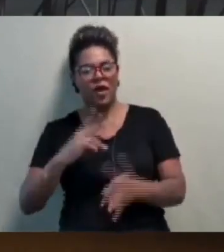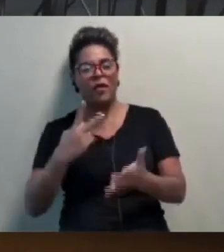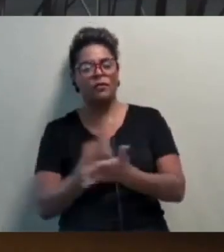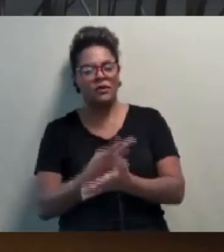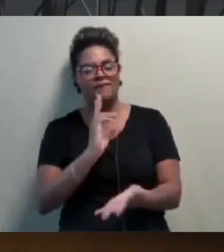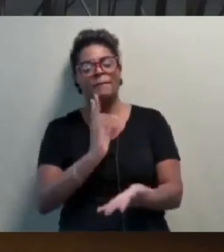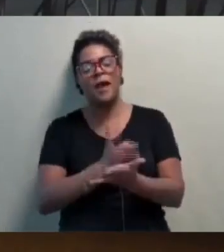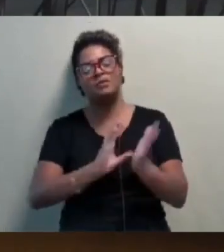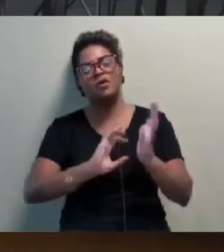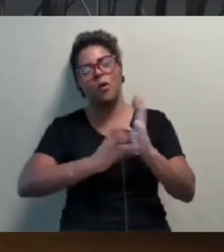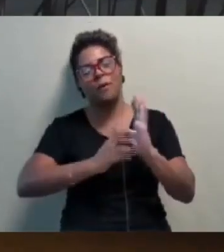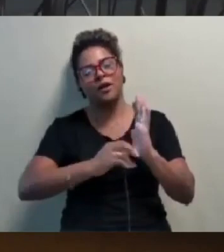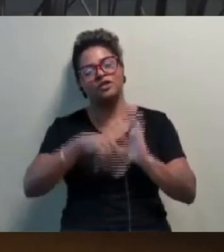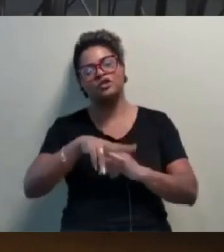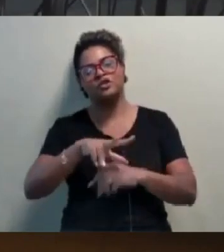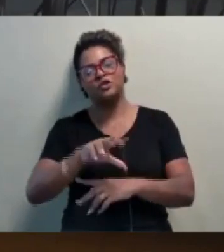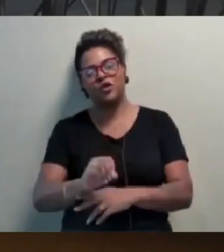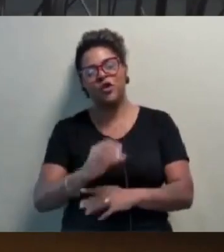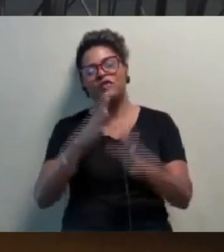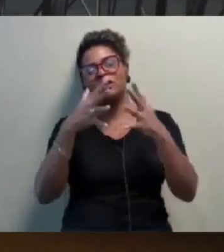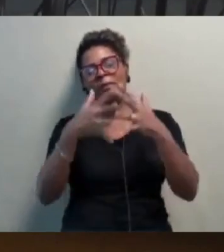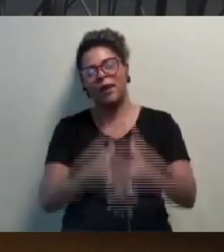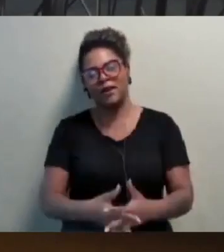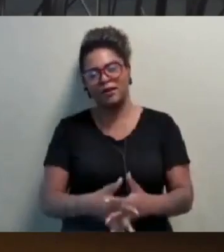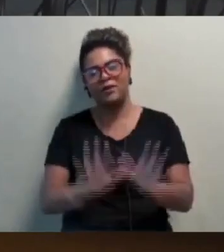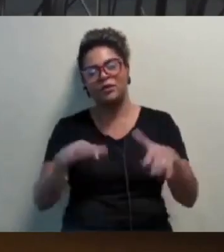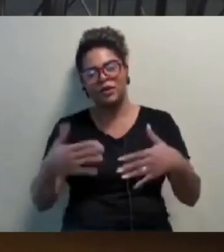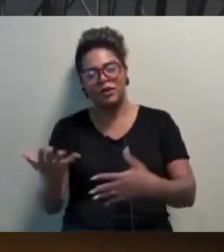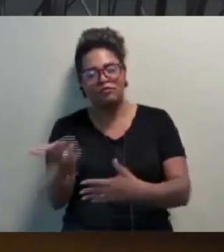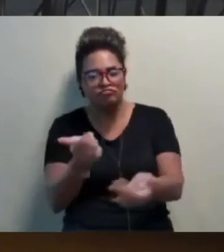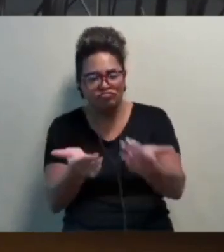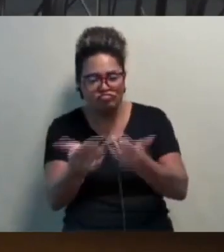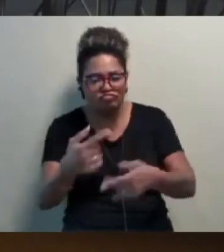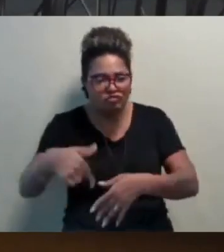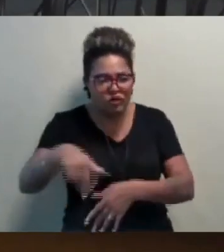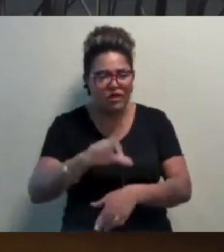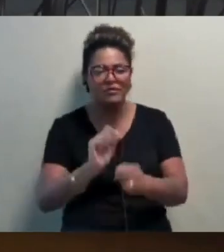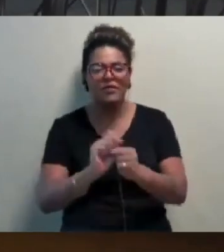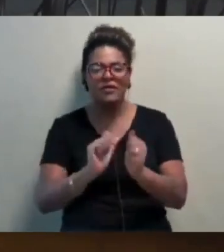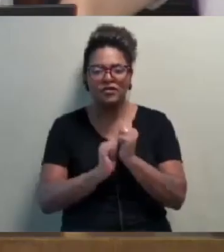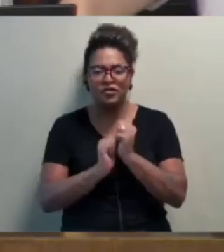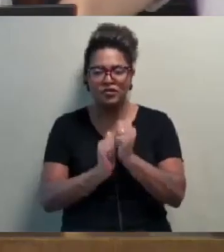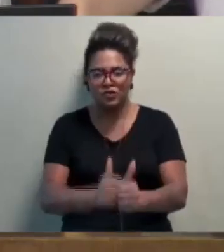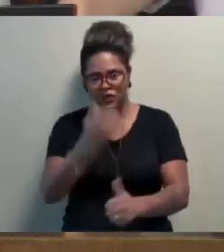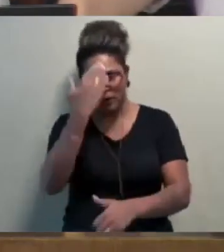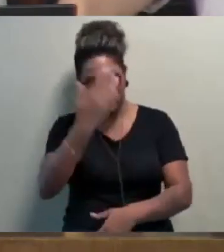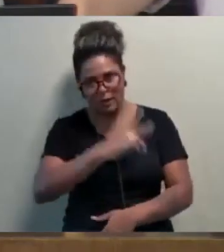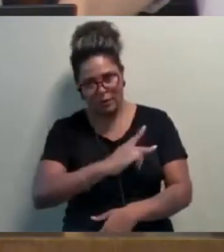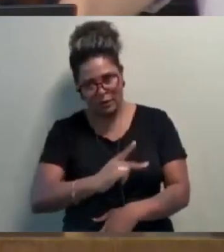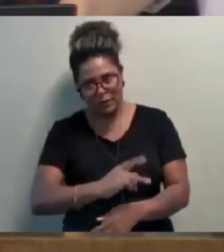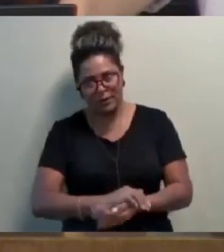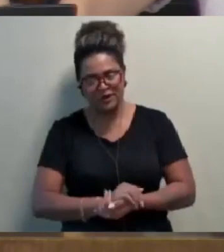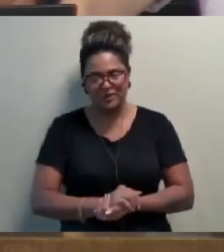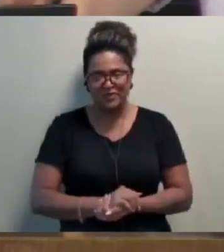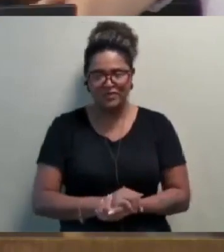Então, simbora somar força e seguir nessa construção democrática e popular na cidade. Obrigado, presidente.